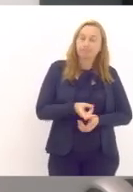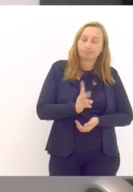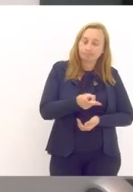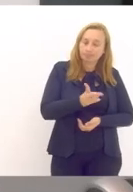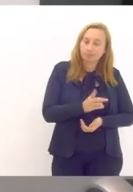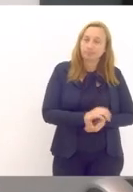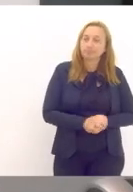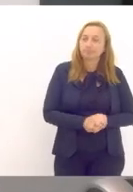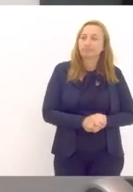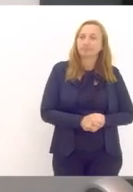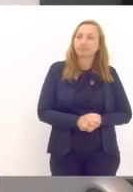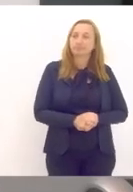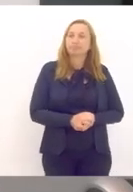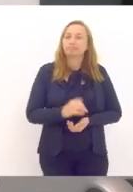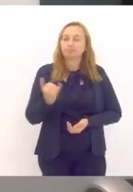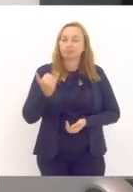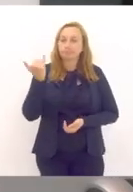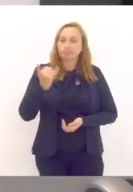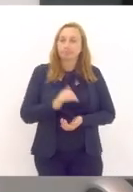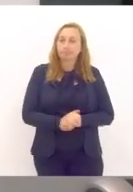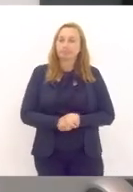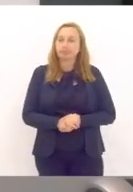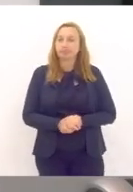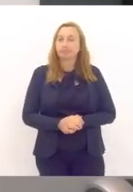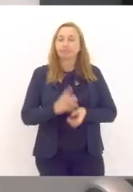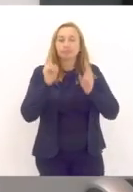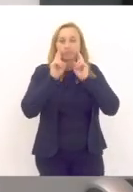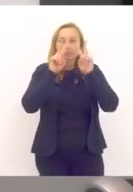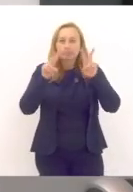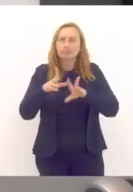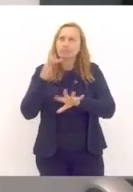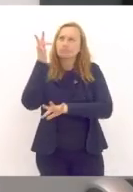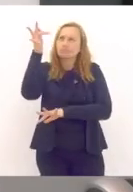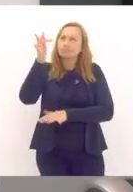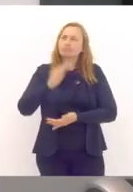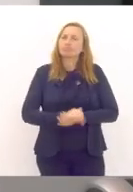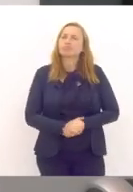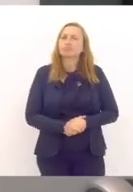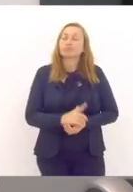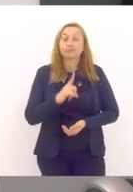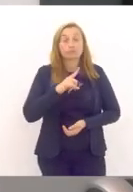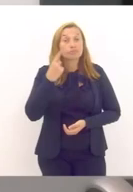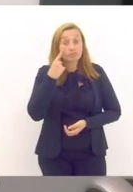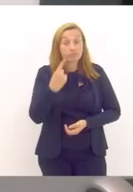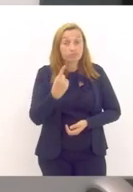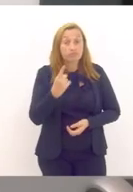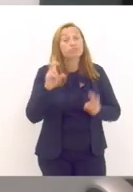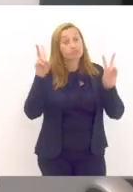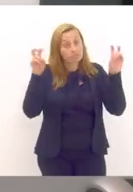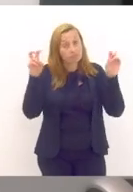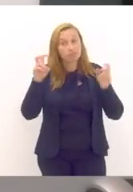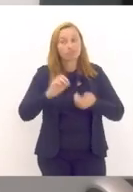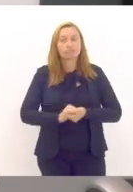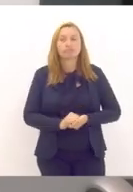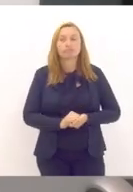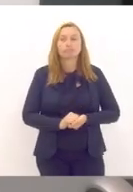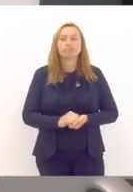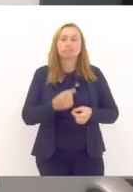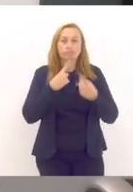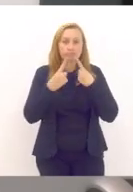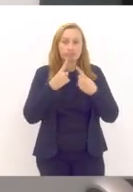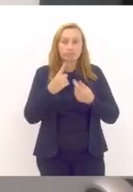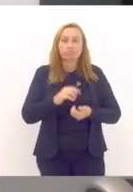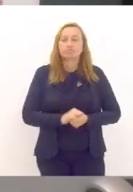Continua sendo extremamente necessário. Então, olhando para o futuro, nós temos que ver essa questão. Outra discussão que